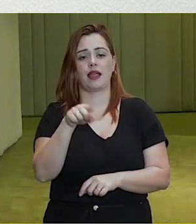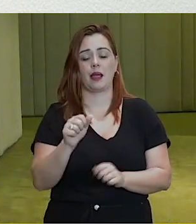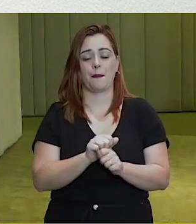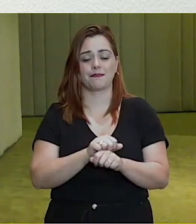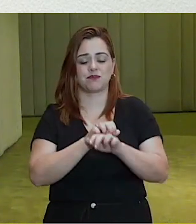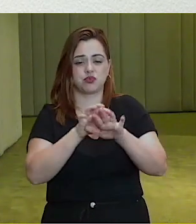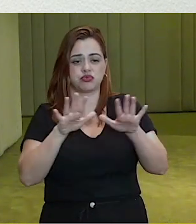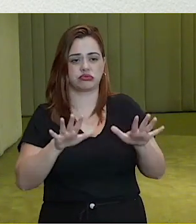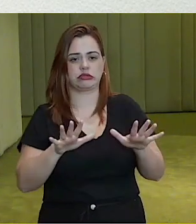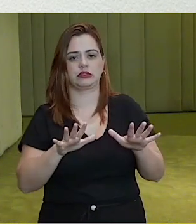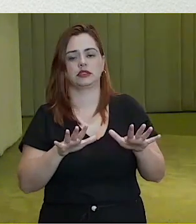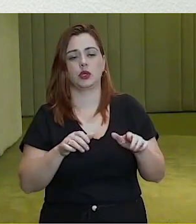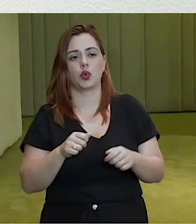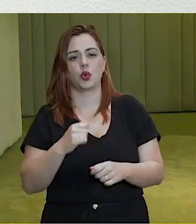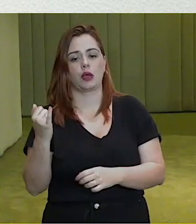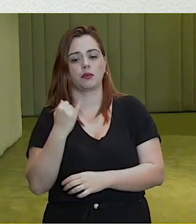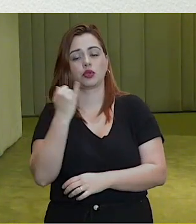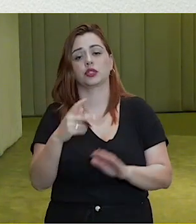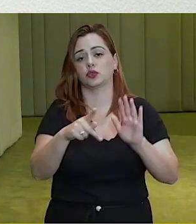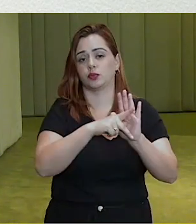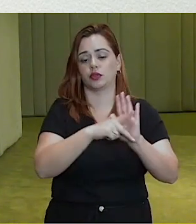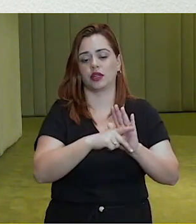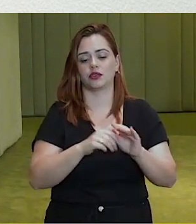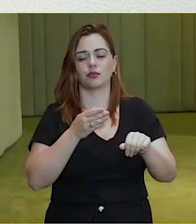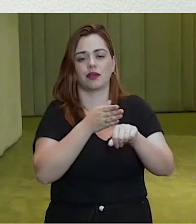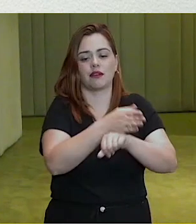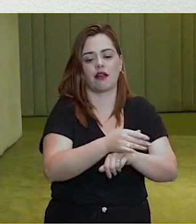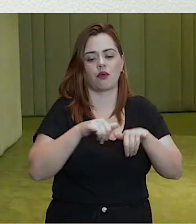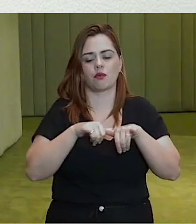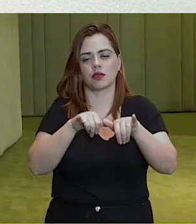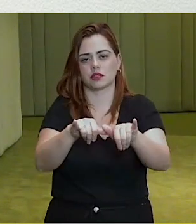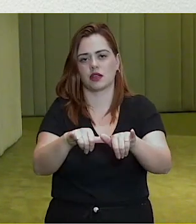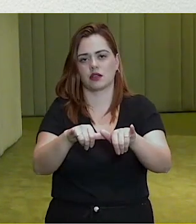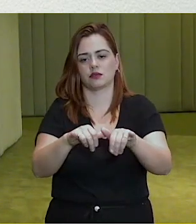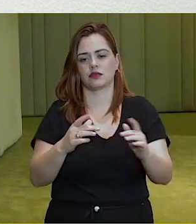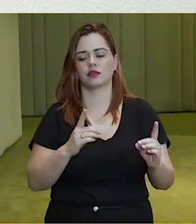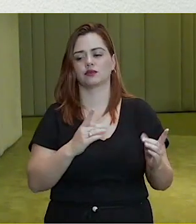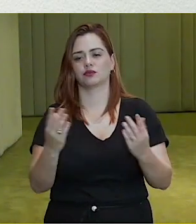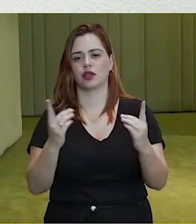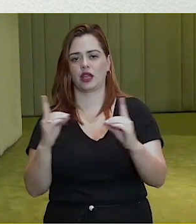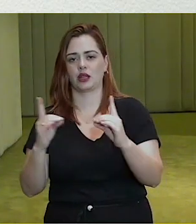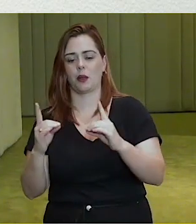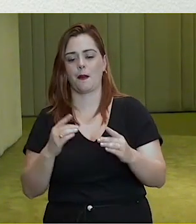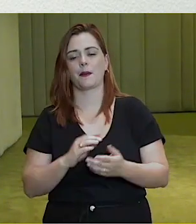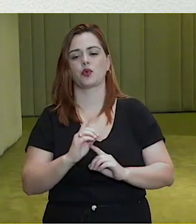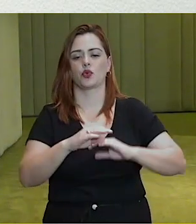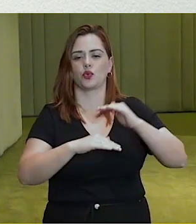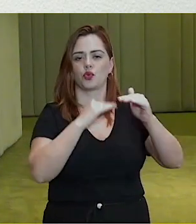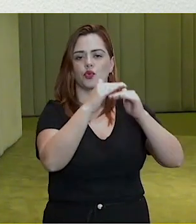ambicioso e complexo projeto de integração comercial entre países em